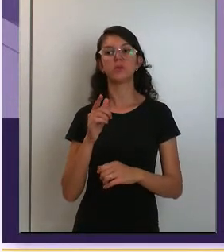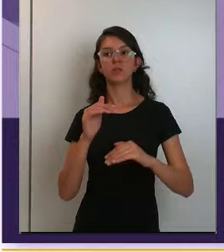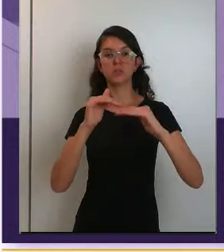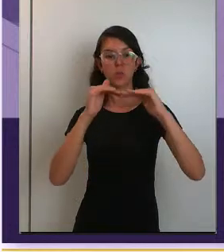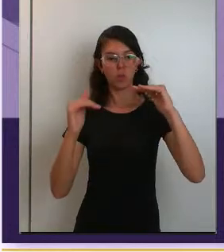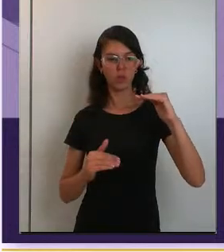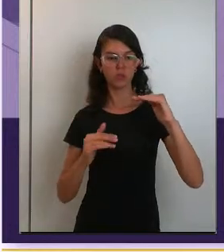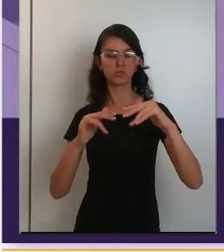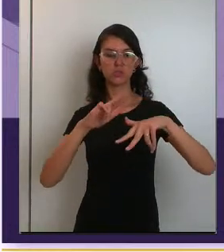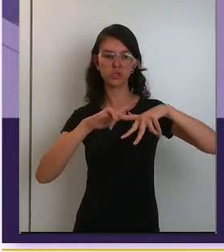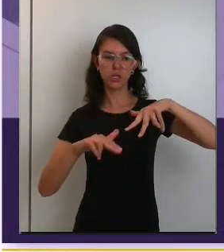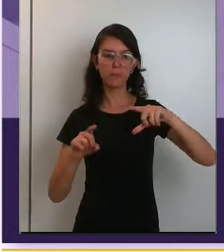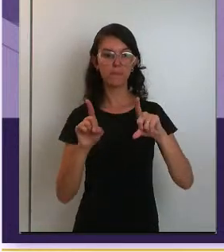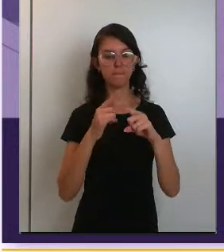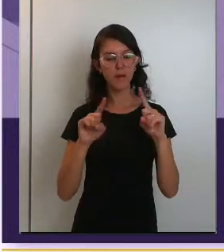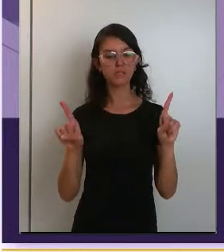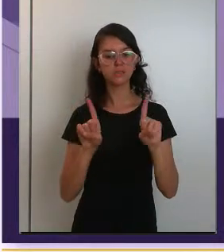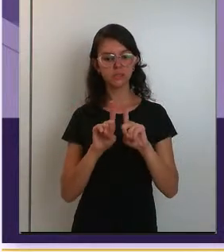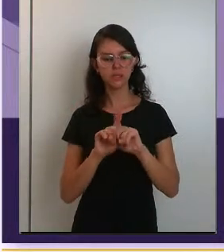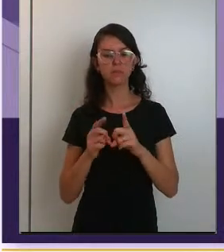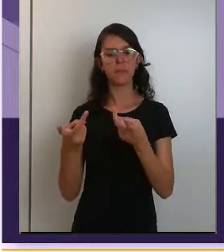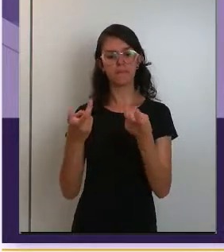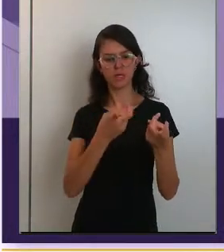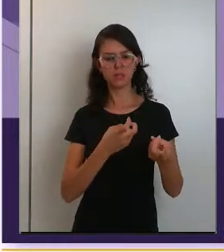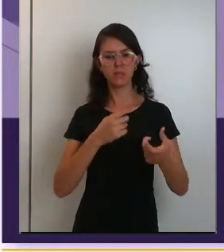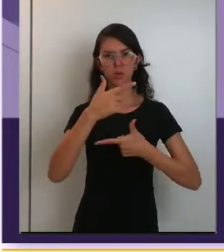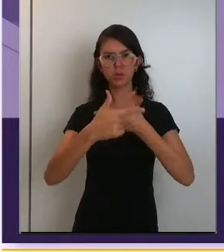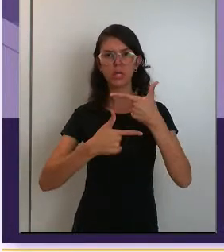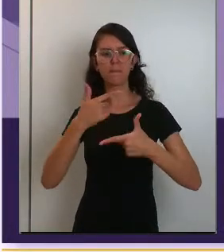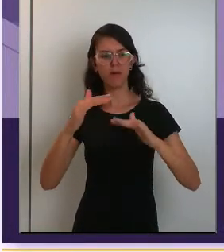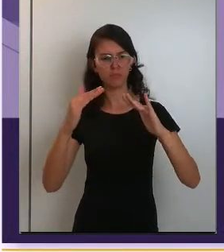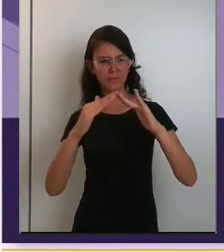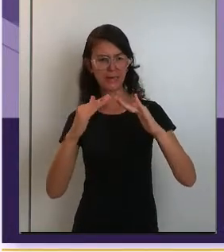a valorização e o reconhecimento do trabalho reprodutivo.